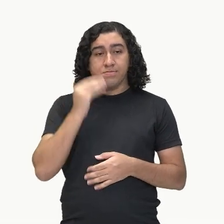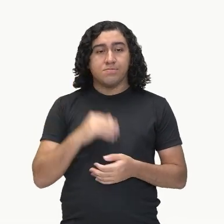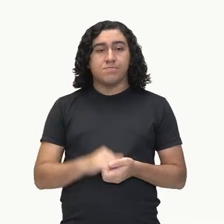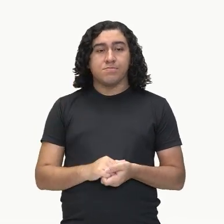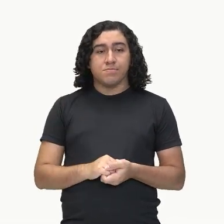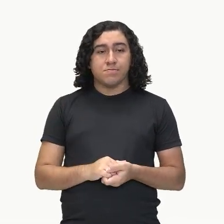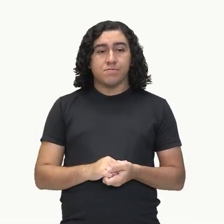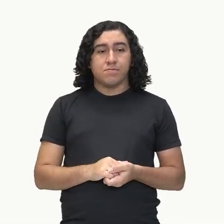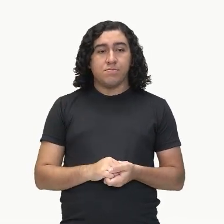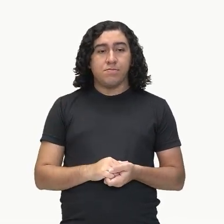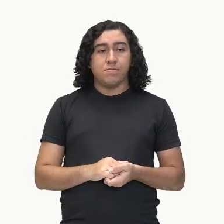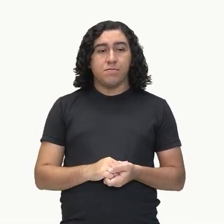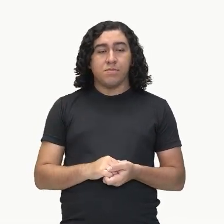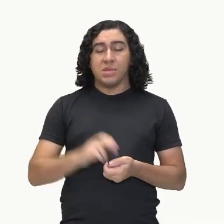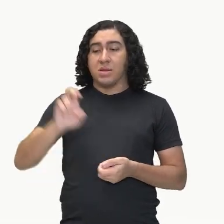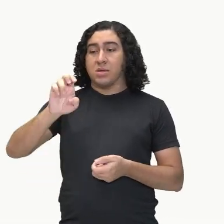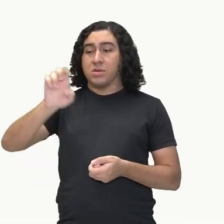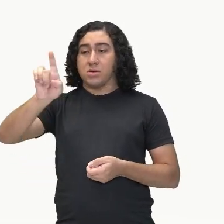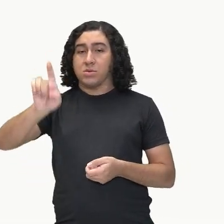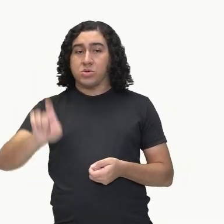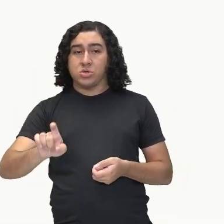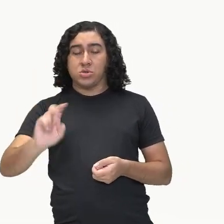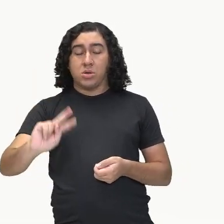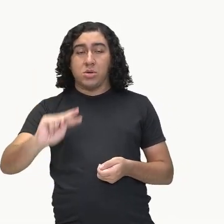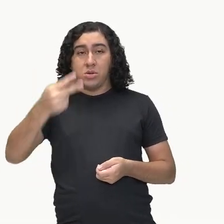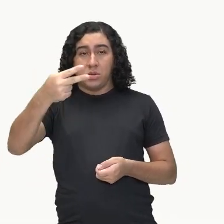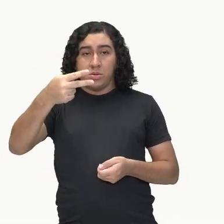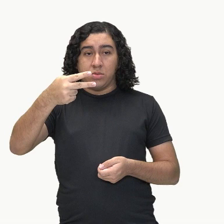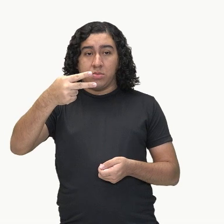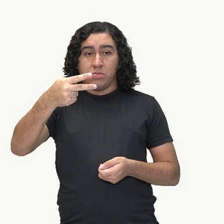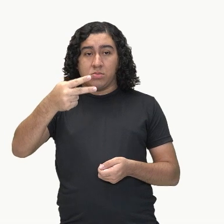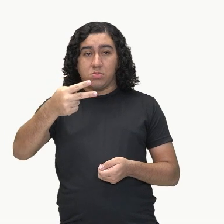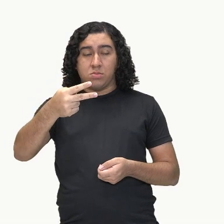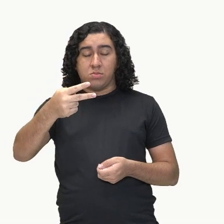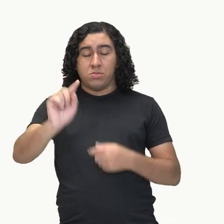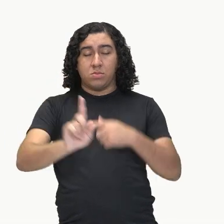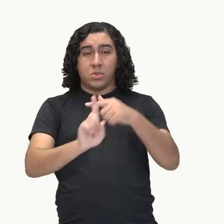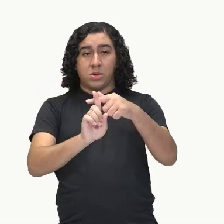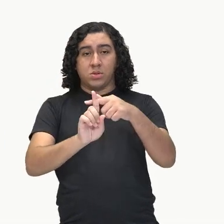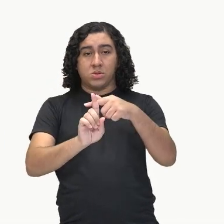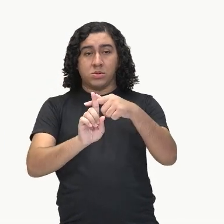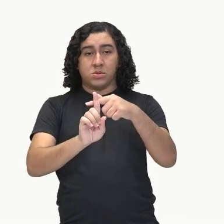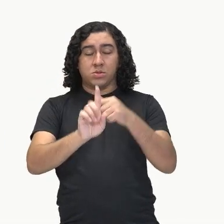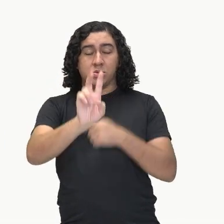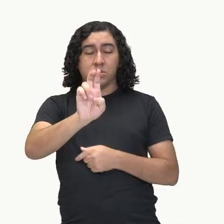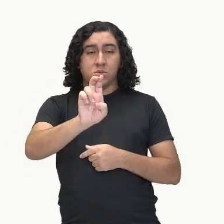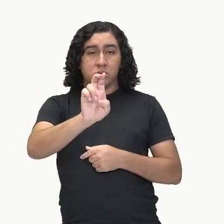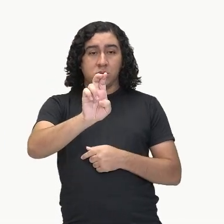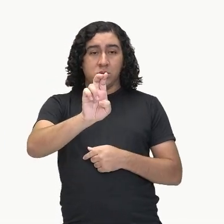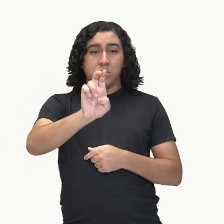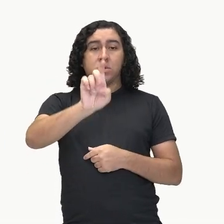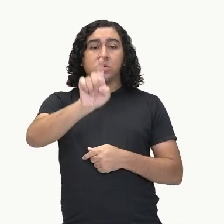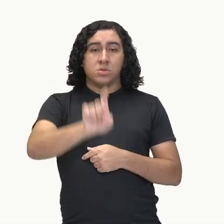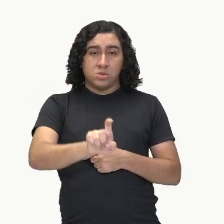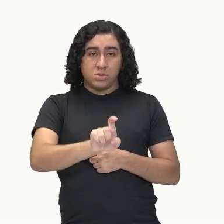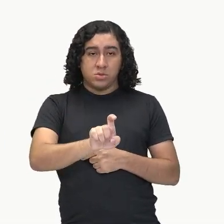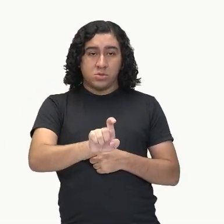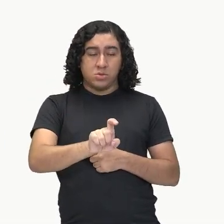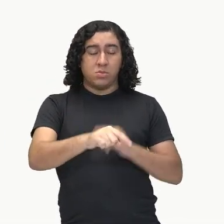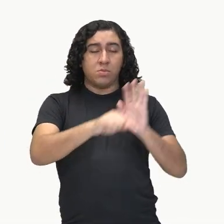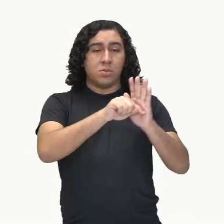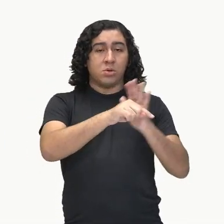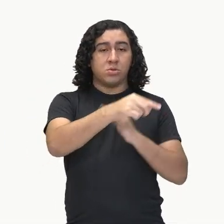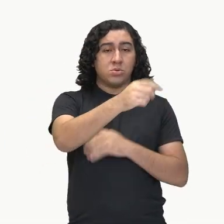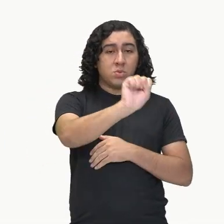temos 5x ao quadrado mais 5x